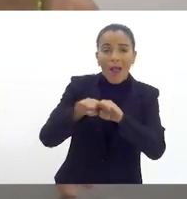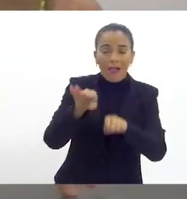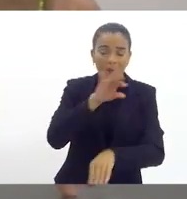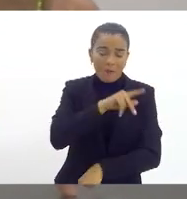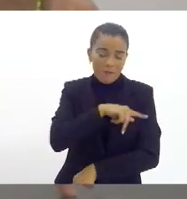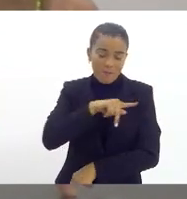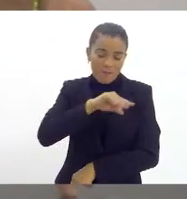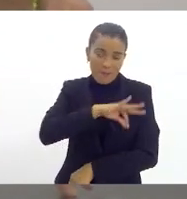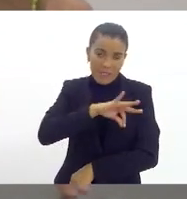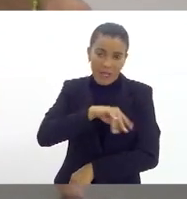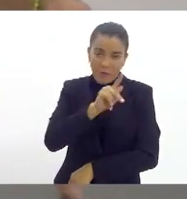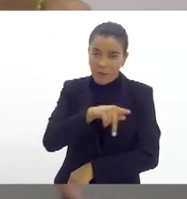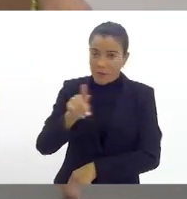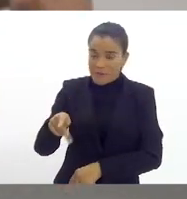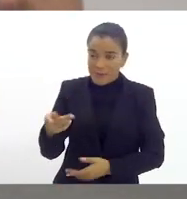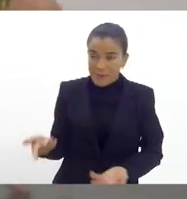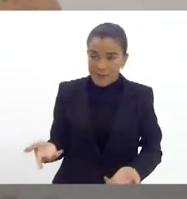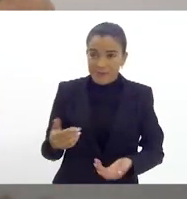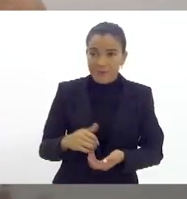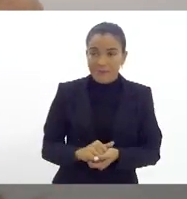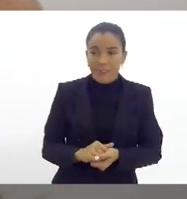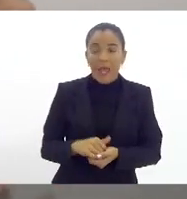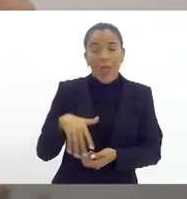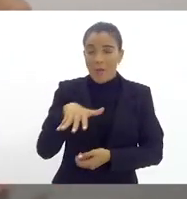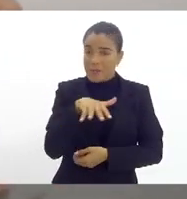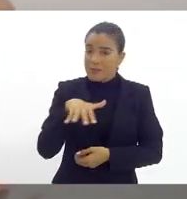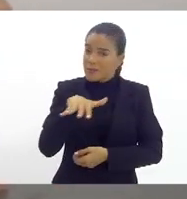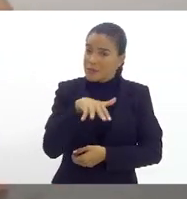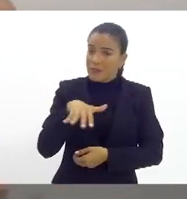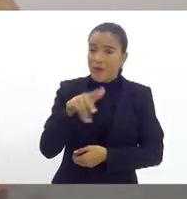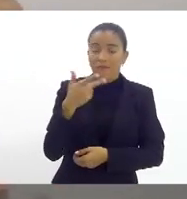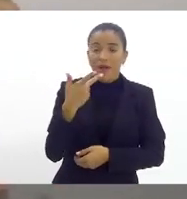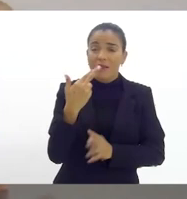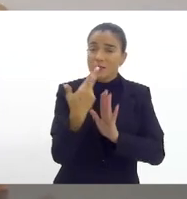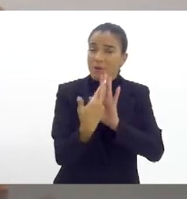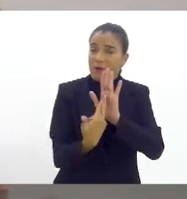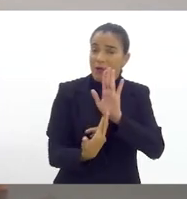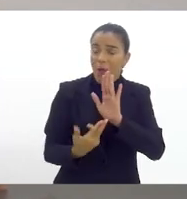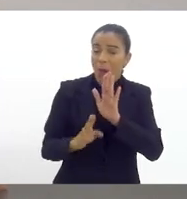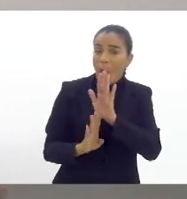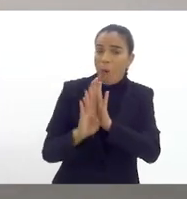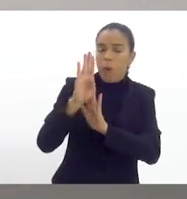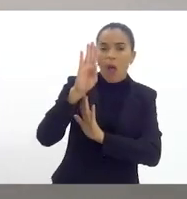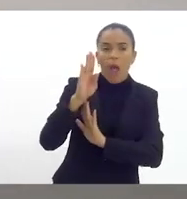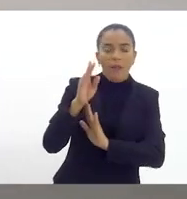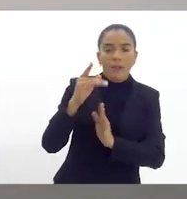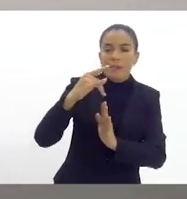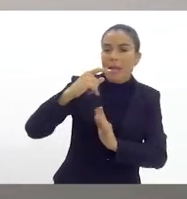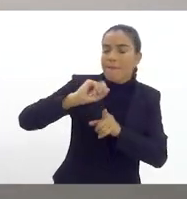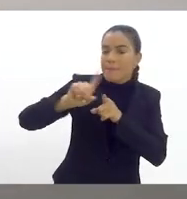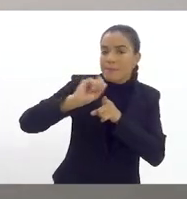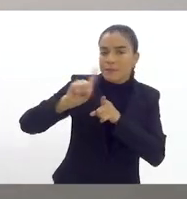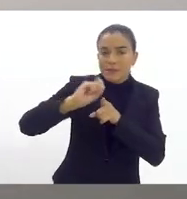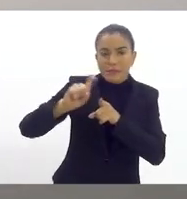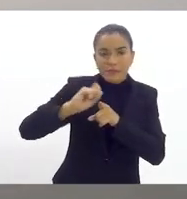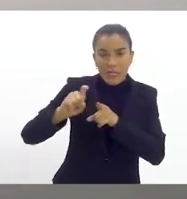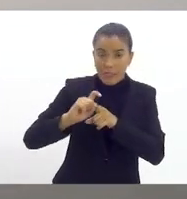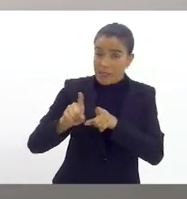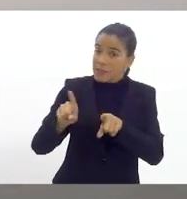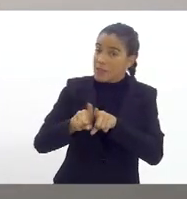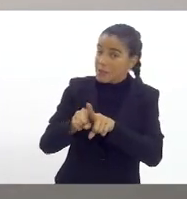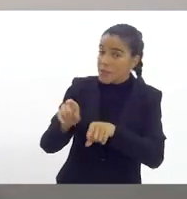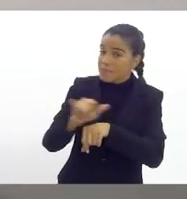regulamentação é uma questão que precisa ser colocada aqui essa regulamentação dos momentos da mensalidade e o método das dimensionalidade também